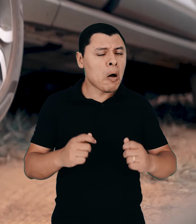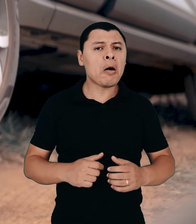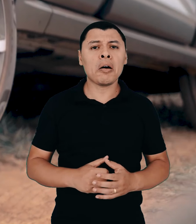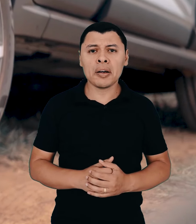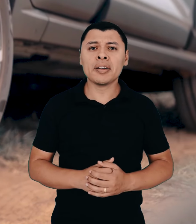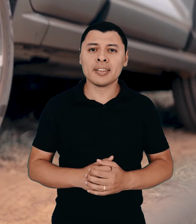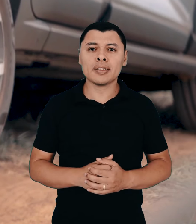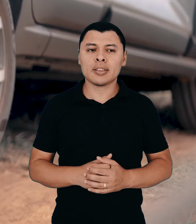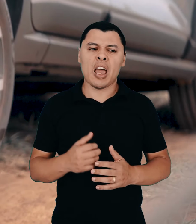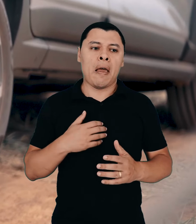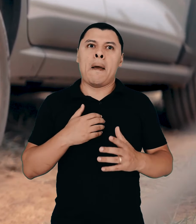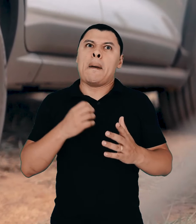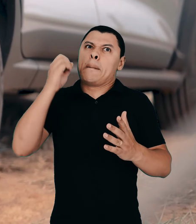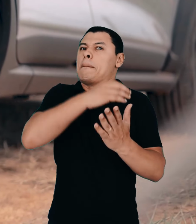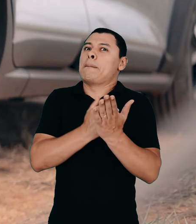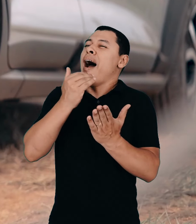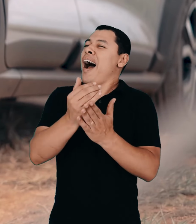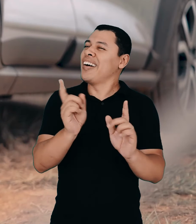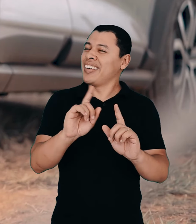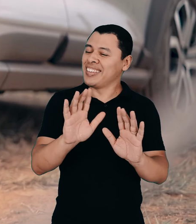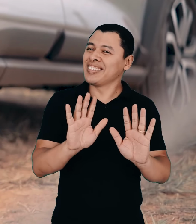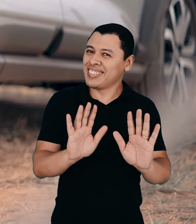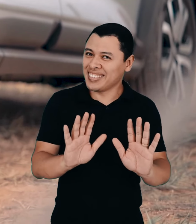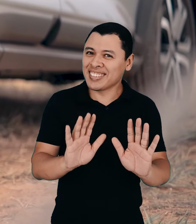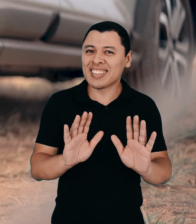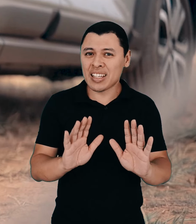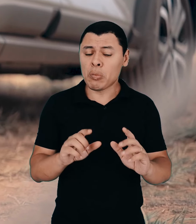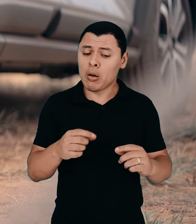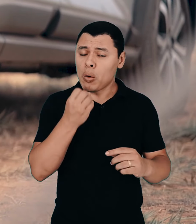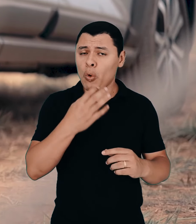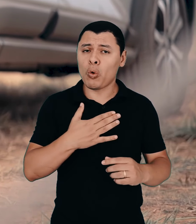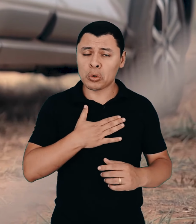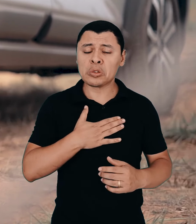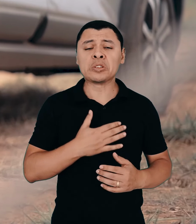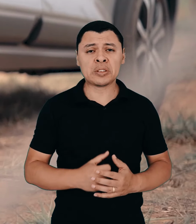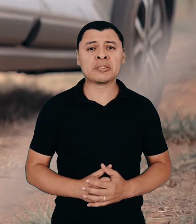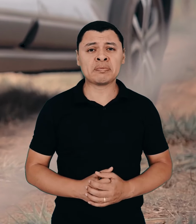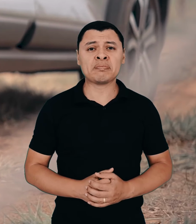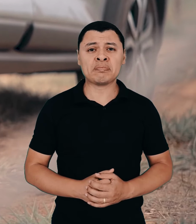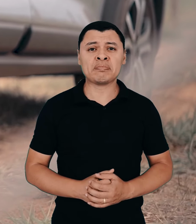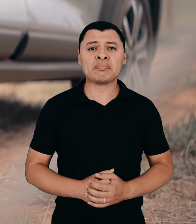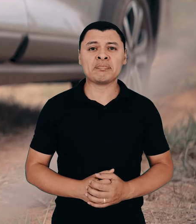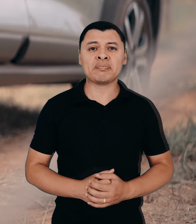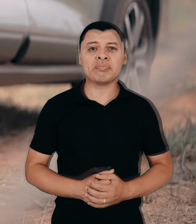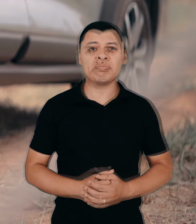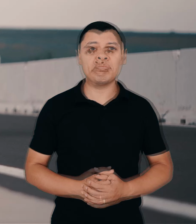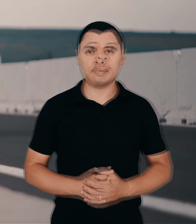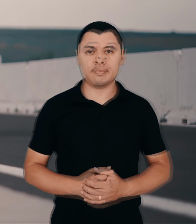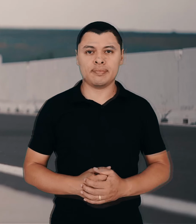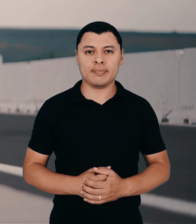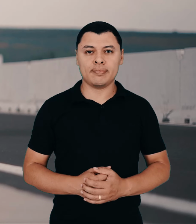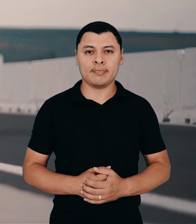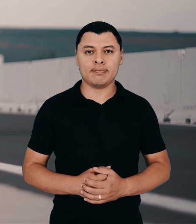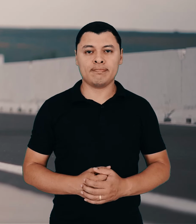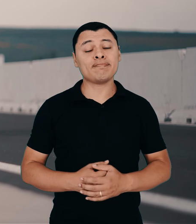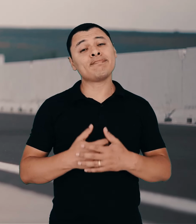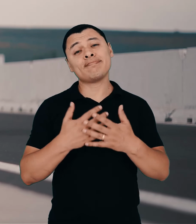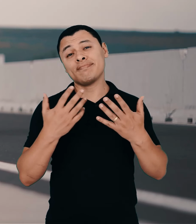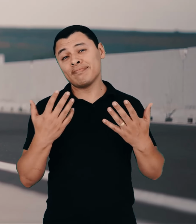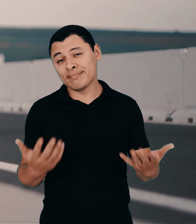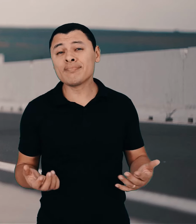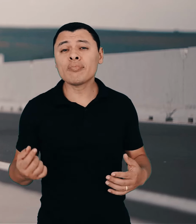Tô pegando leve aqui só por uma questão de integridade, mas, nossa, ele foi facinho. E afinal, então, quais